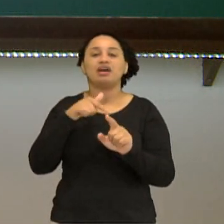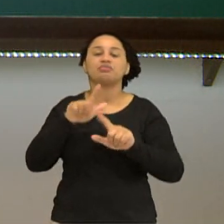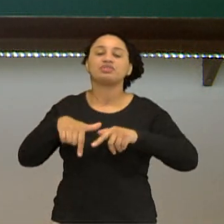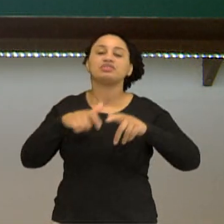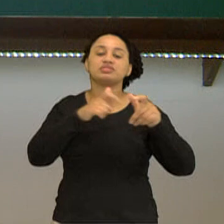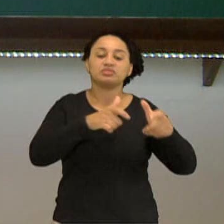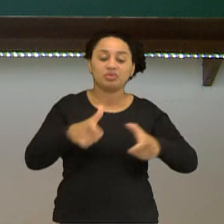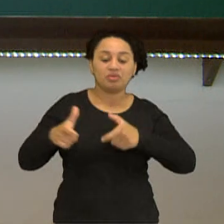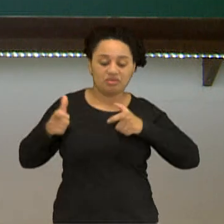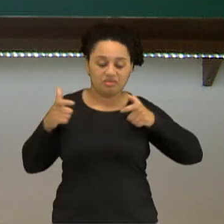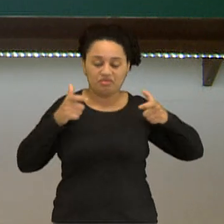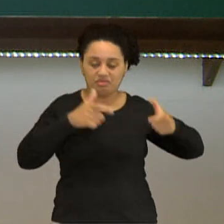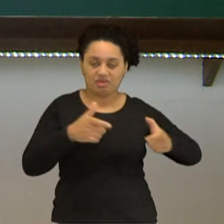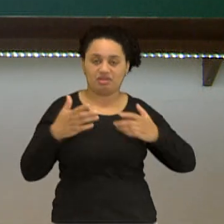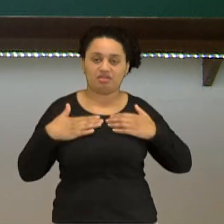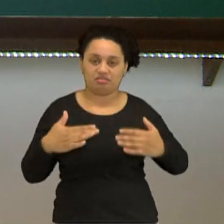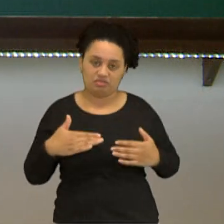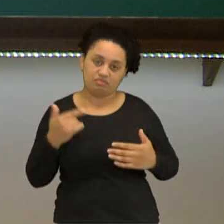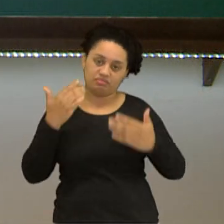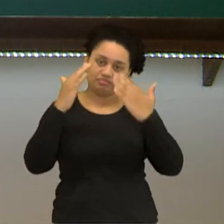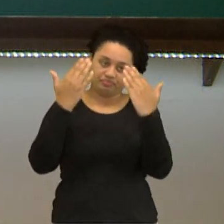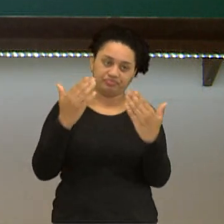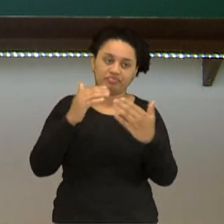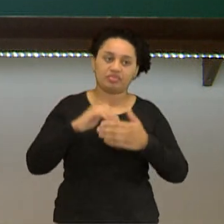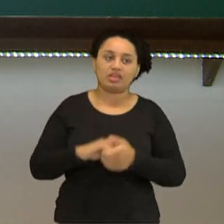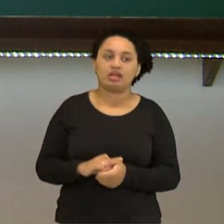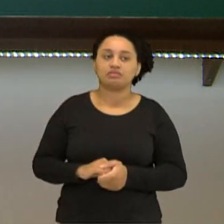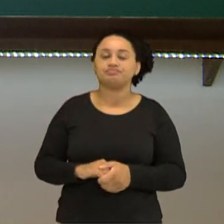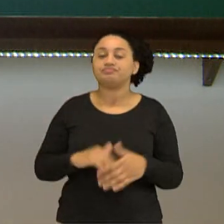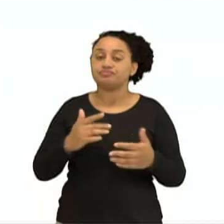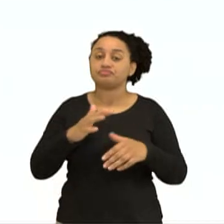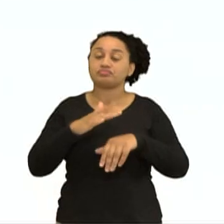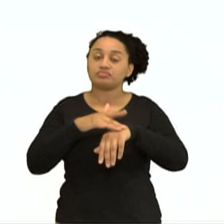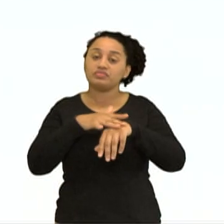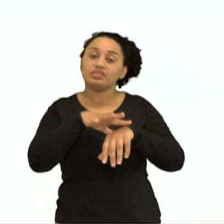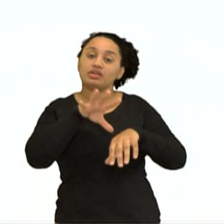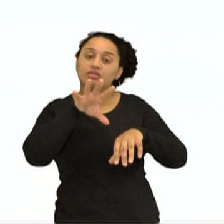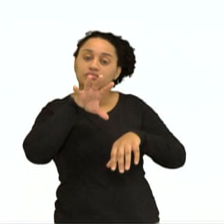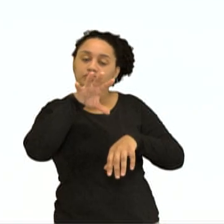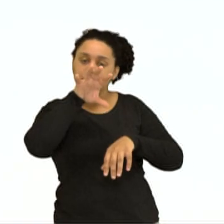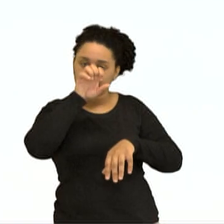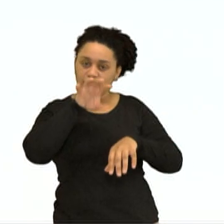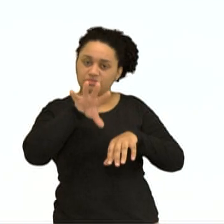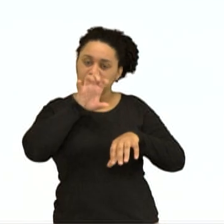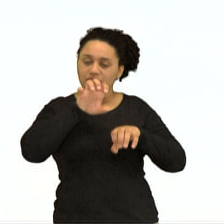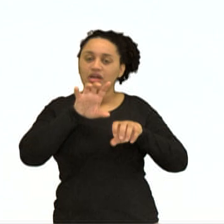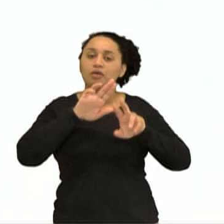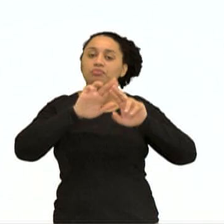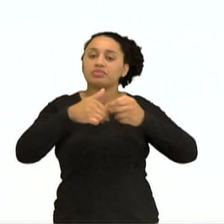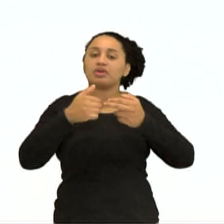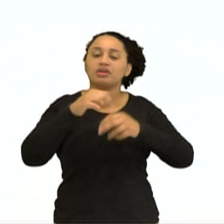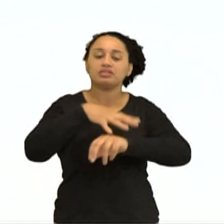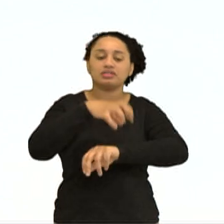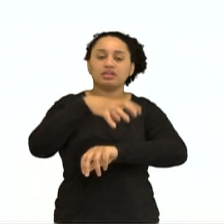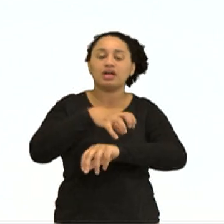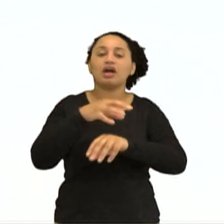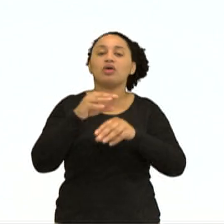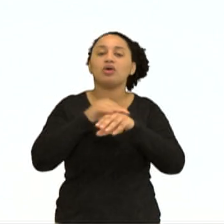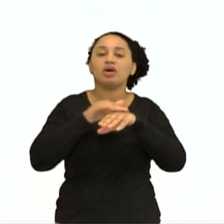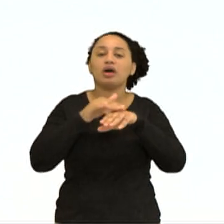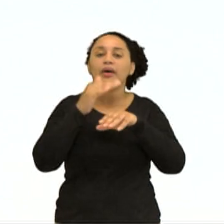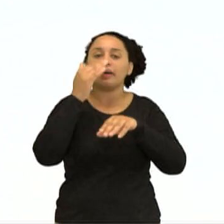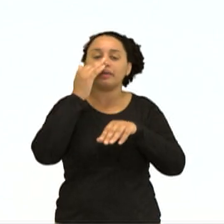né, que a gente está analisando. Por exemplo, a doença respiratória que ocorre devido a uma inflamação na mucosa